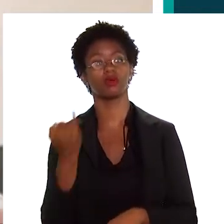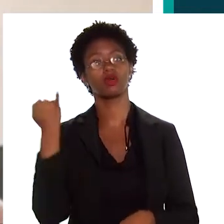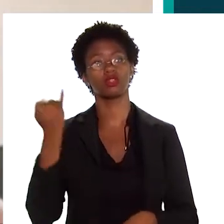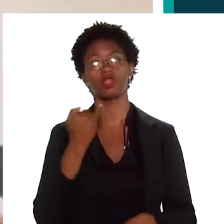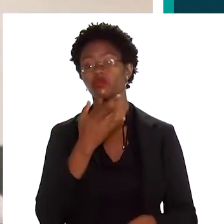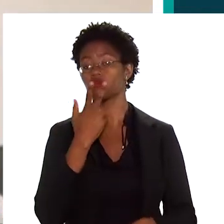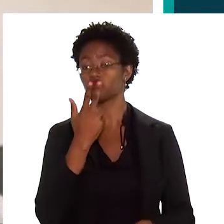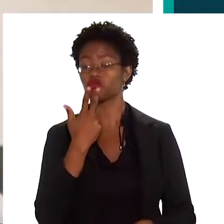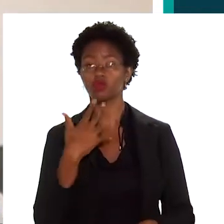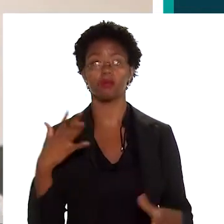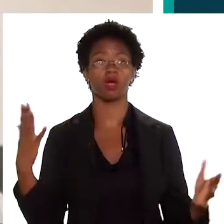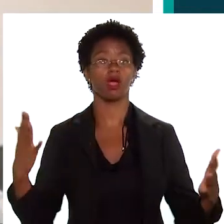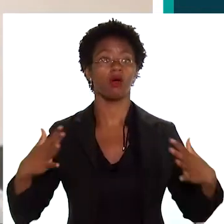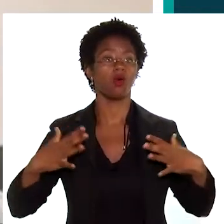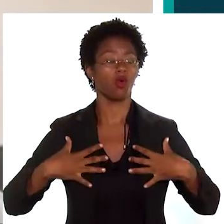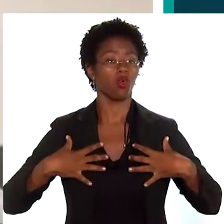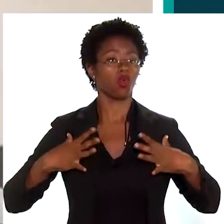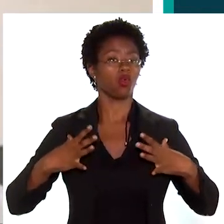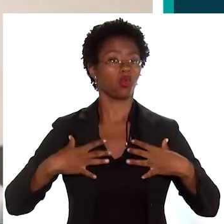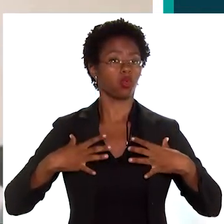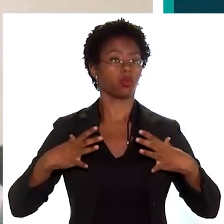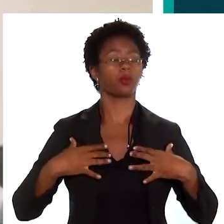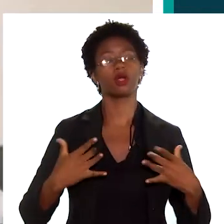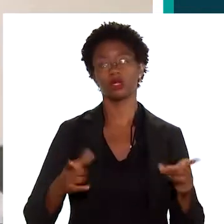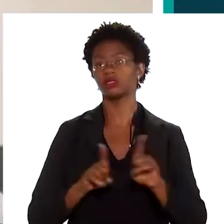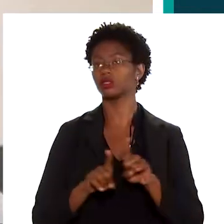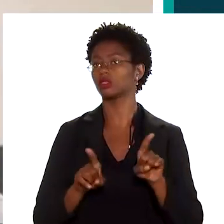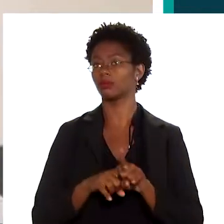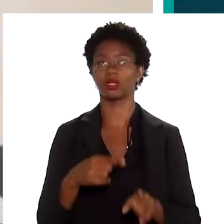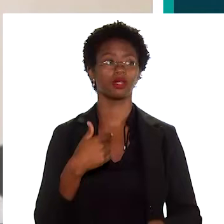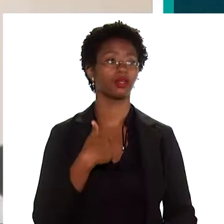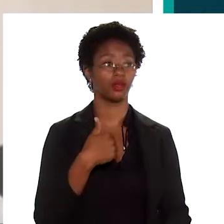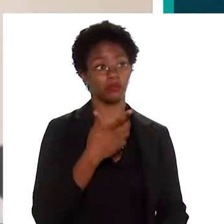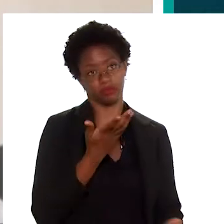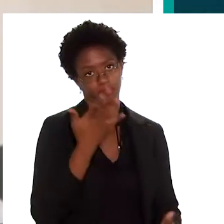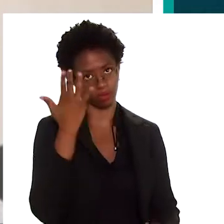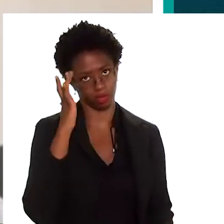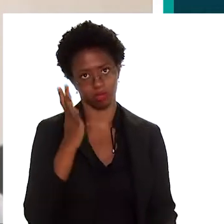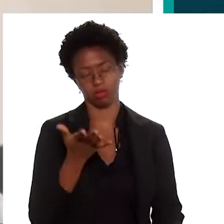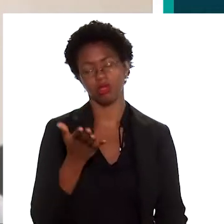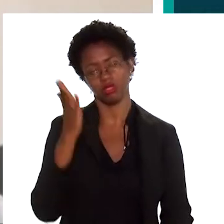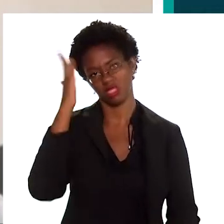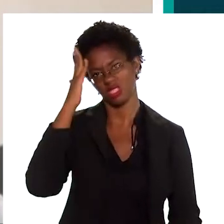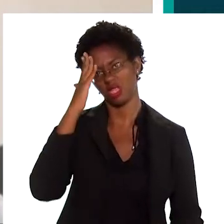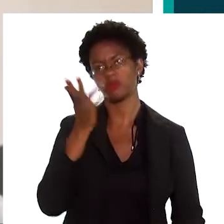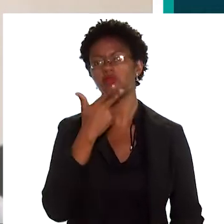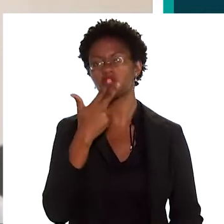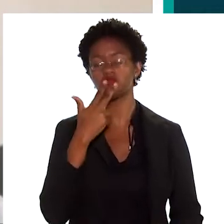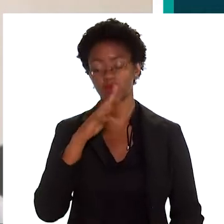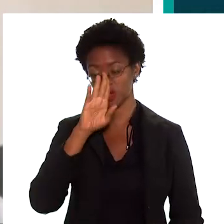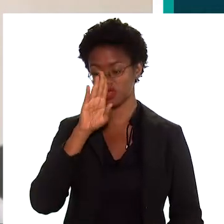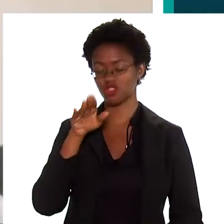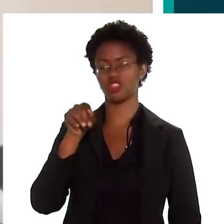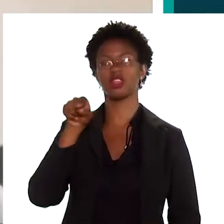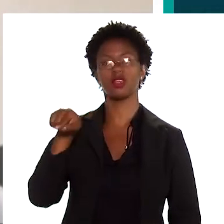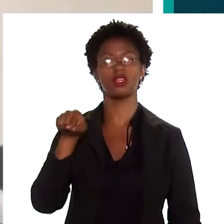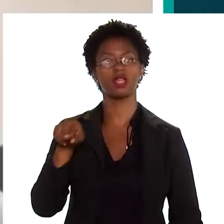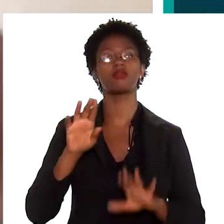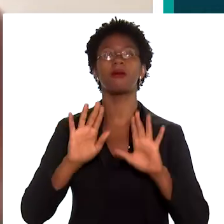do fumo para a questão pulmonar e outros fatores, por exemplo, geniturinário, que o fumo também interfere de maneira